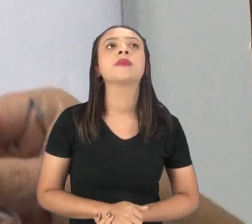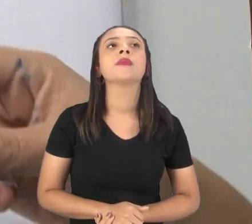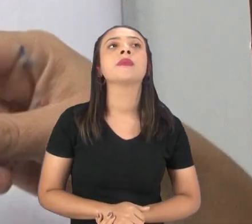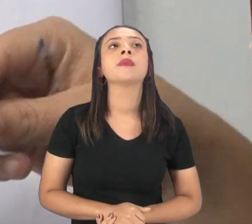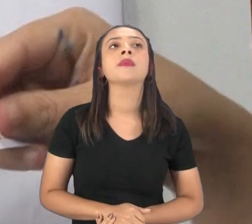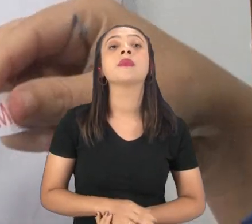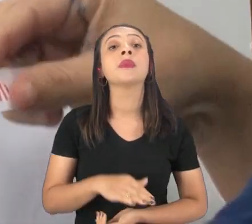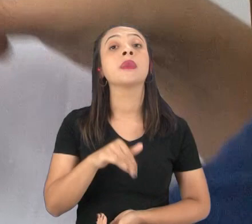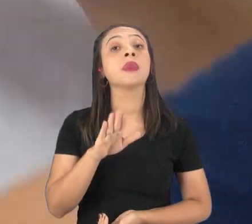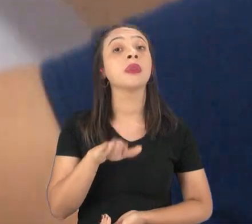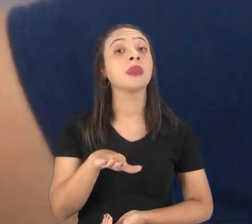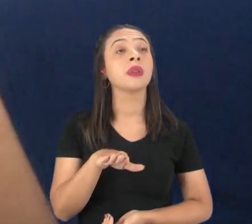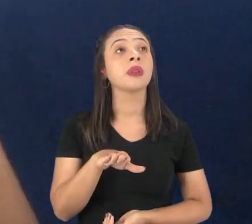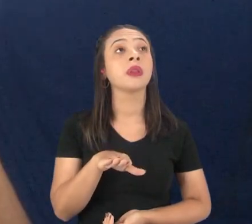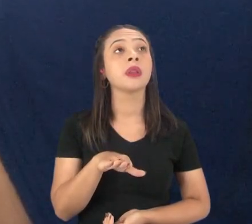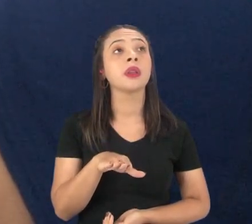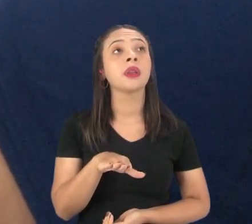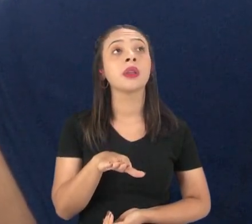É